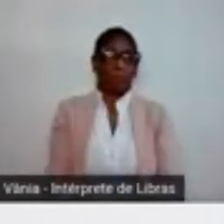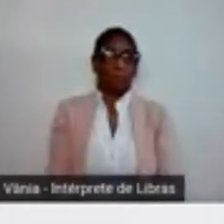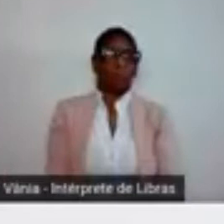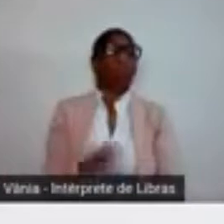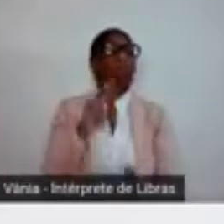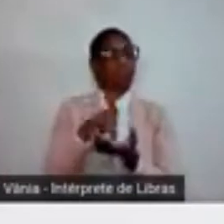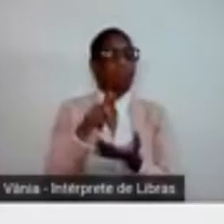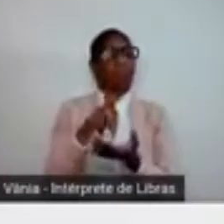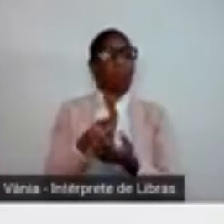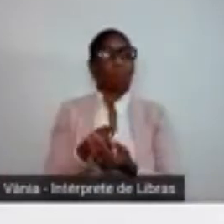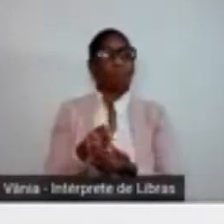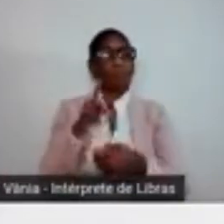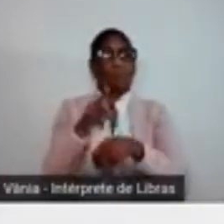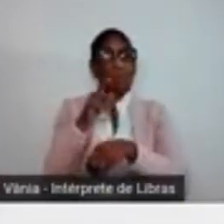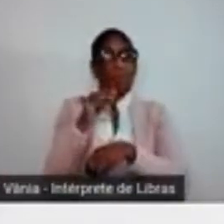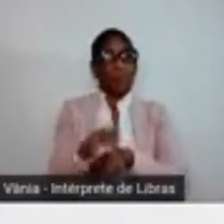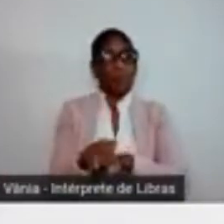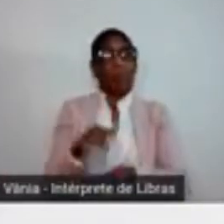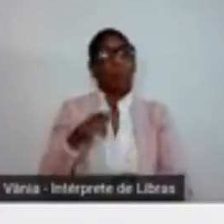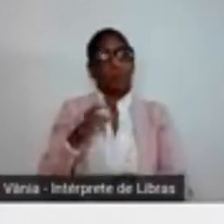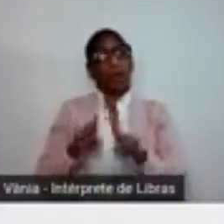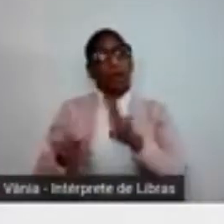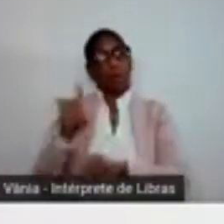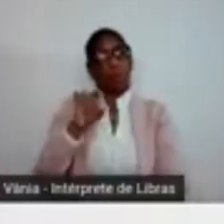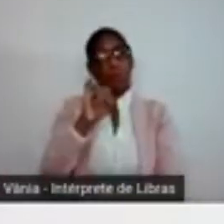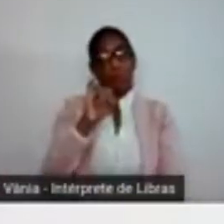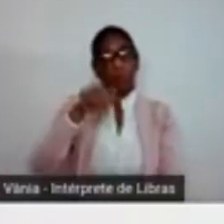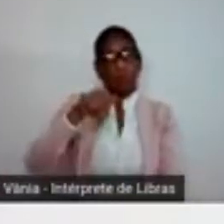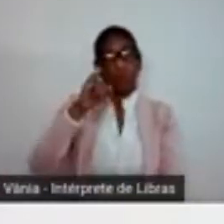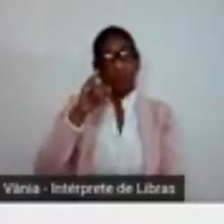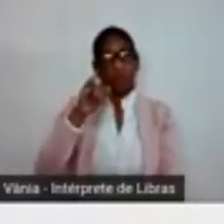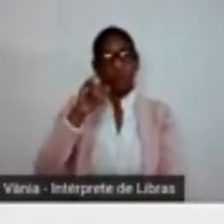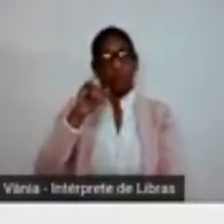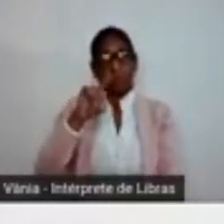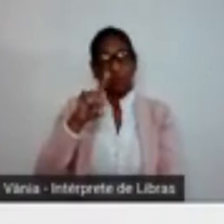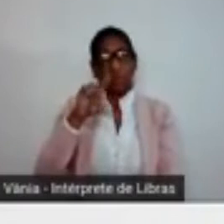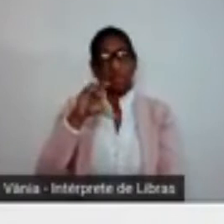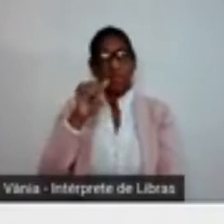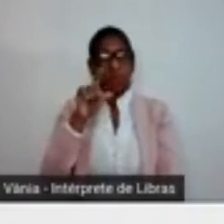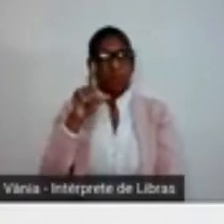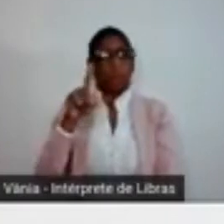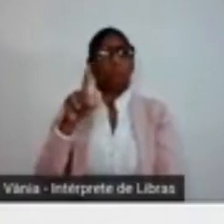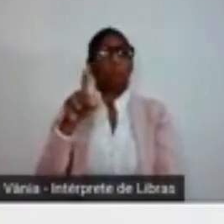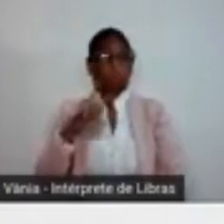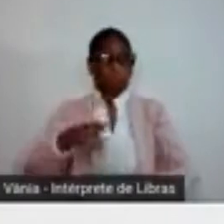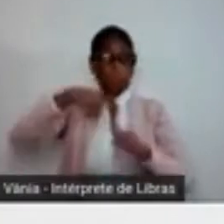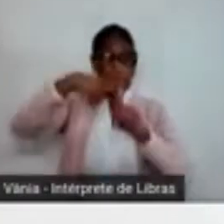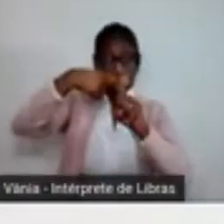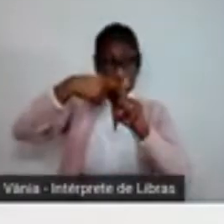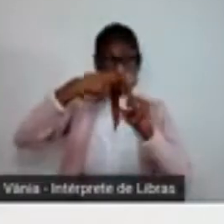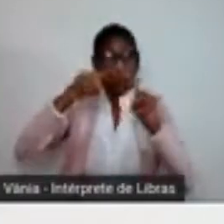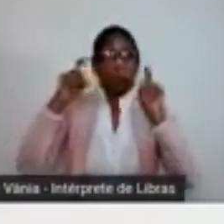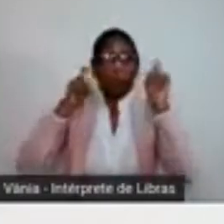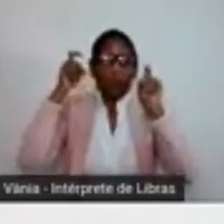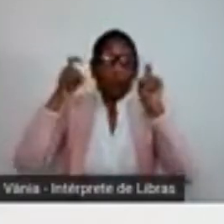observado. Passo Fundo tem também alguns indicadores positivos, mas ainda, como já observamos, e não só